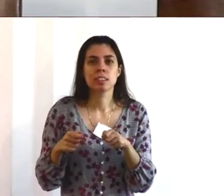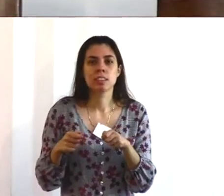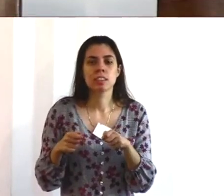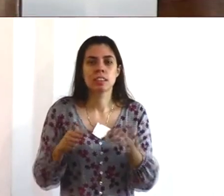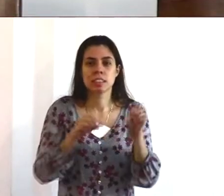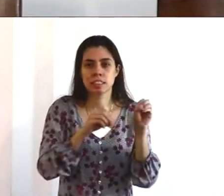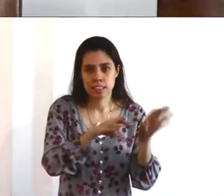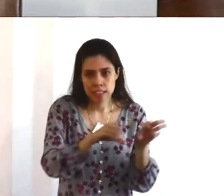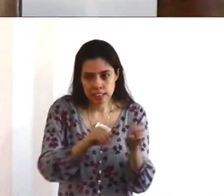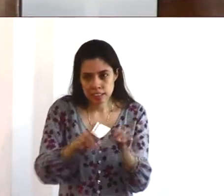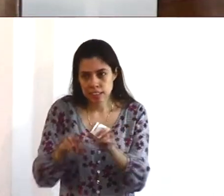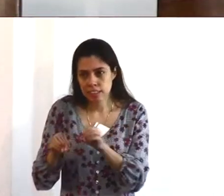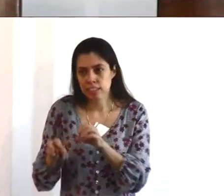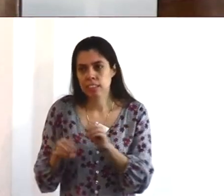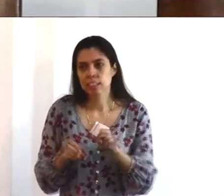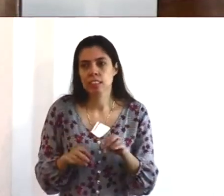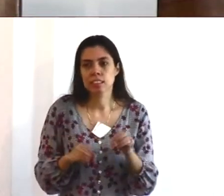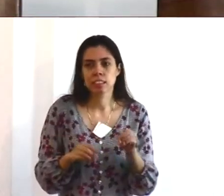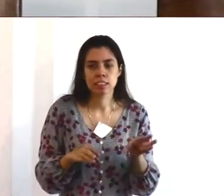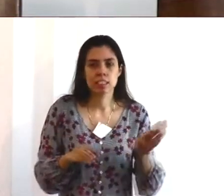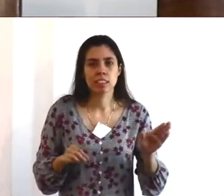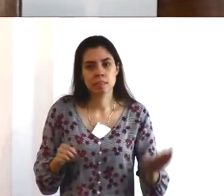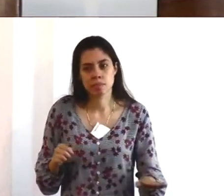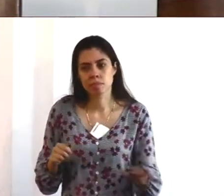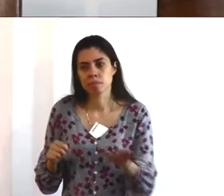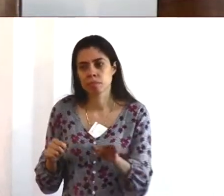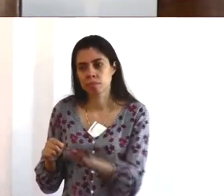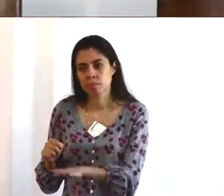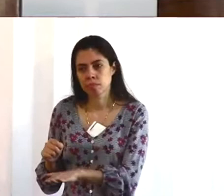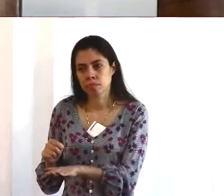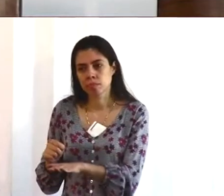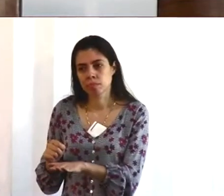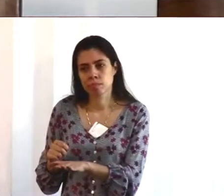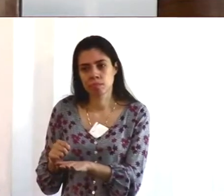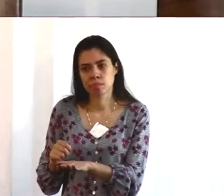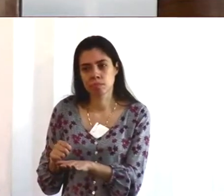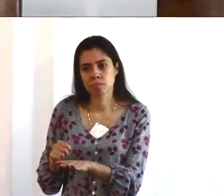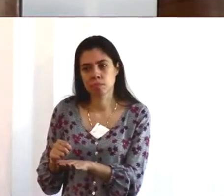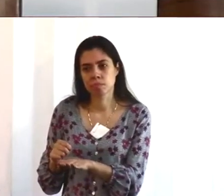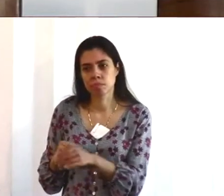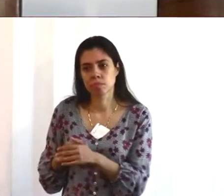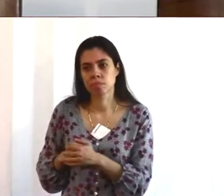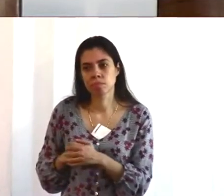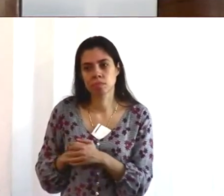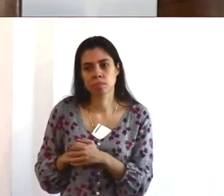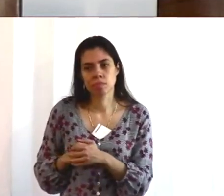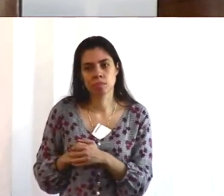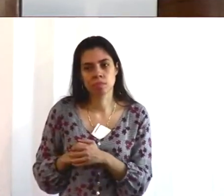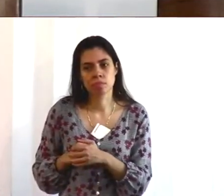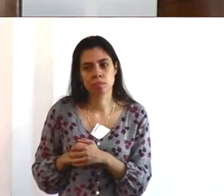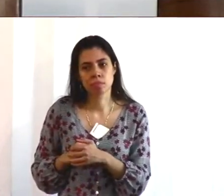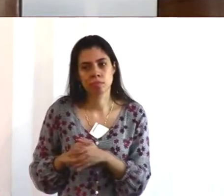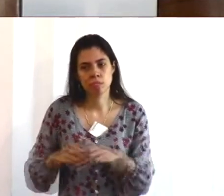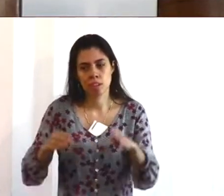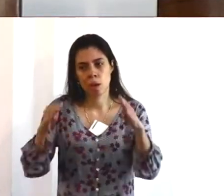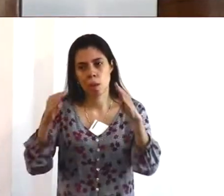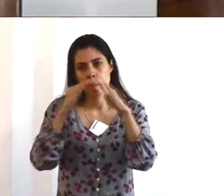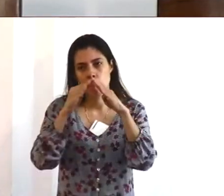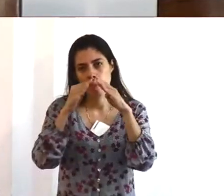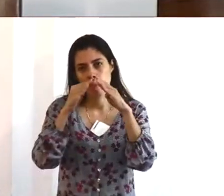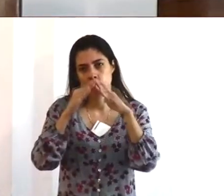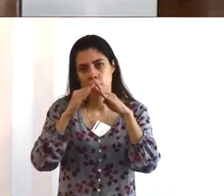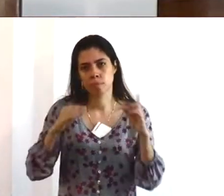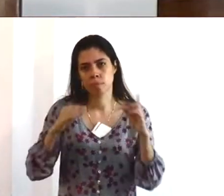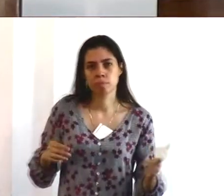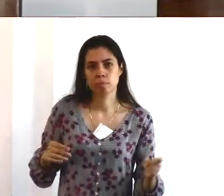instruir, ensinar, falar para eles a respeito dessa morada eterna,